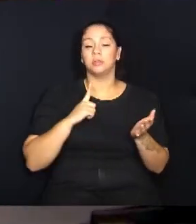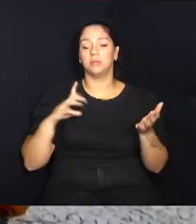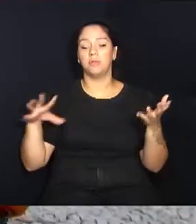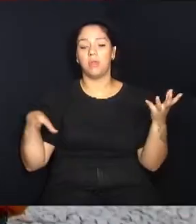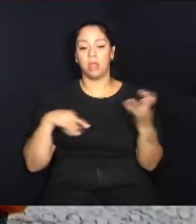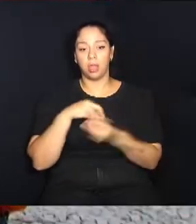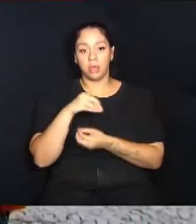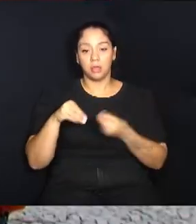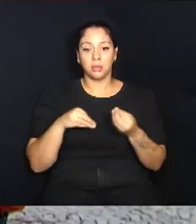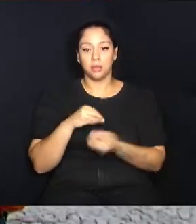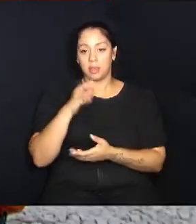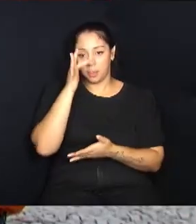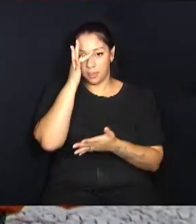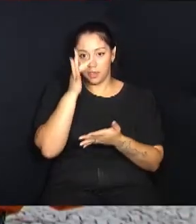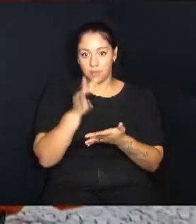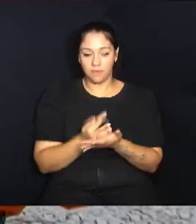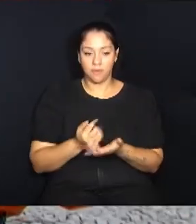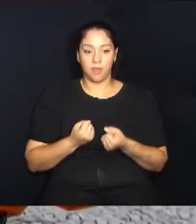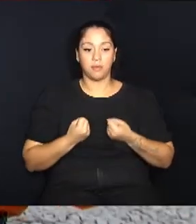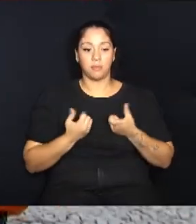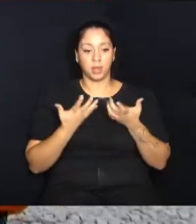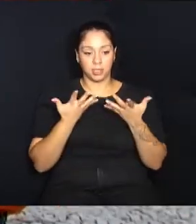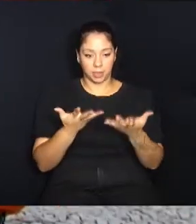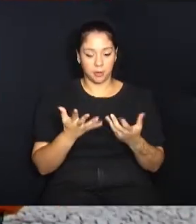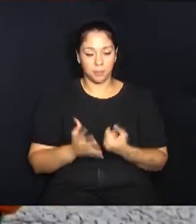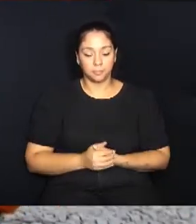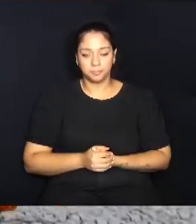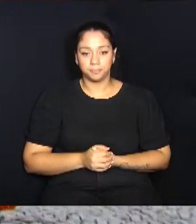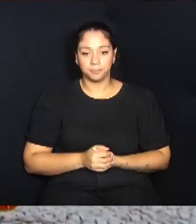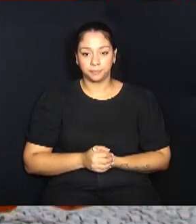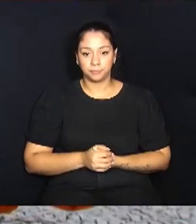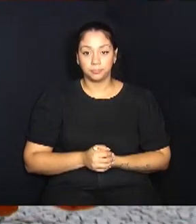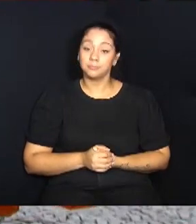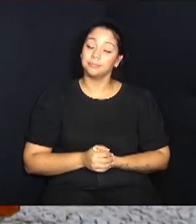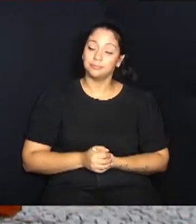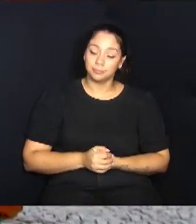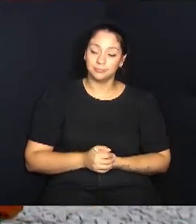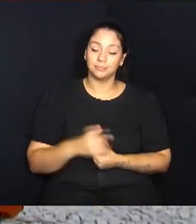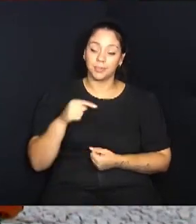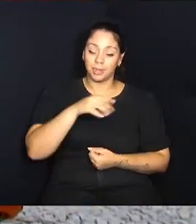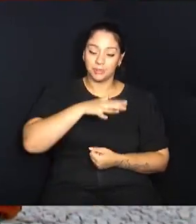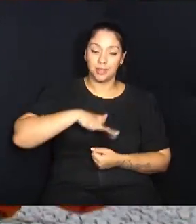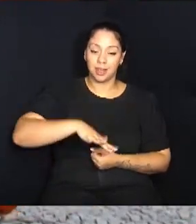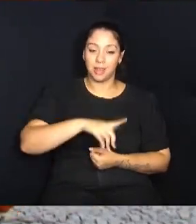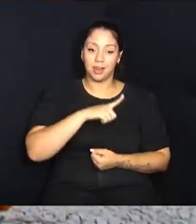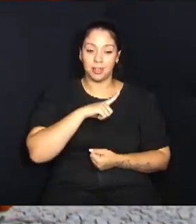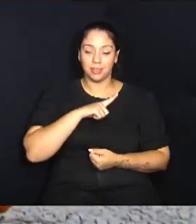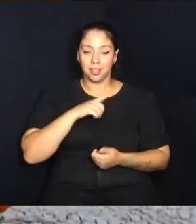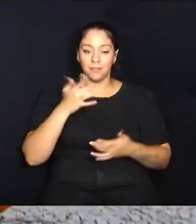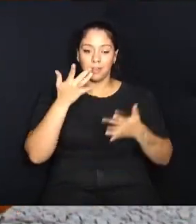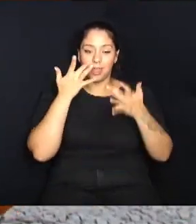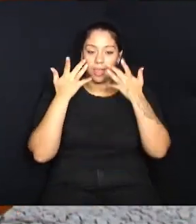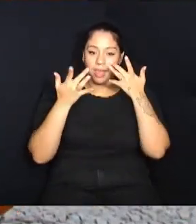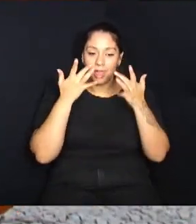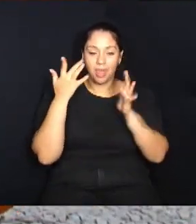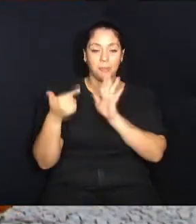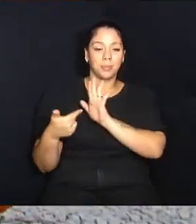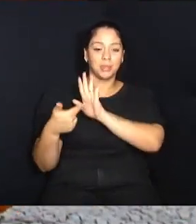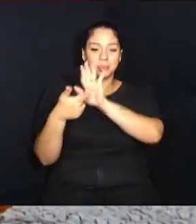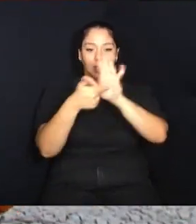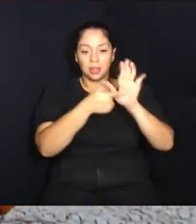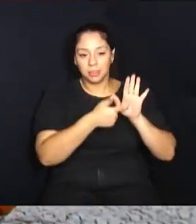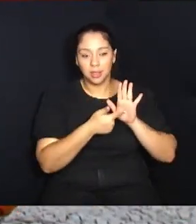sua fé. Por muito tempo, esta área foi palco de procissões, apresentações e um forte ponto